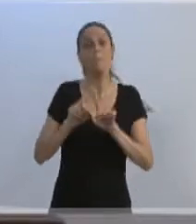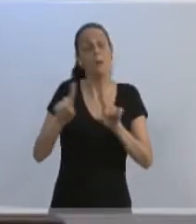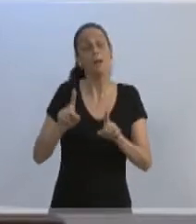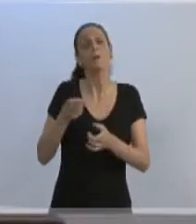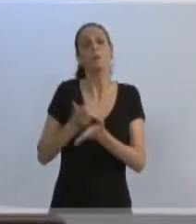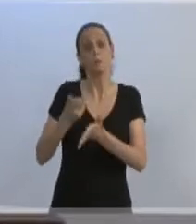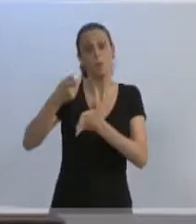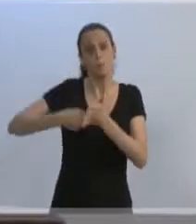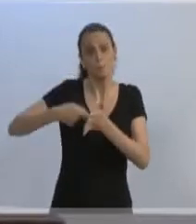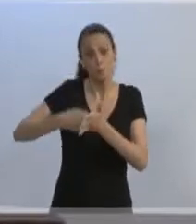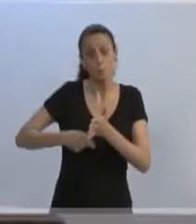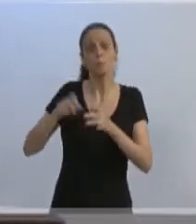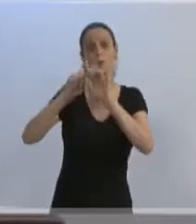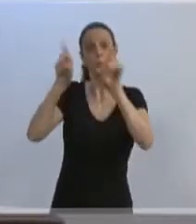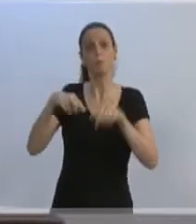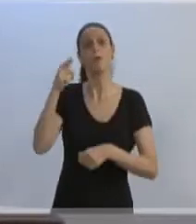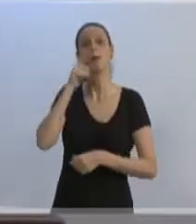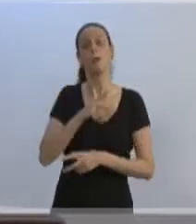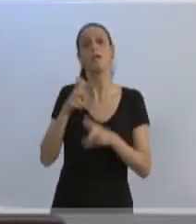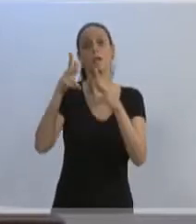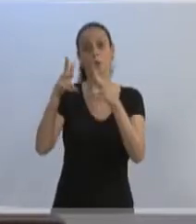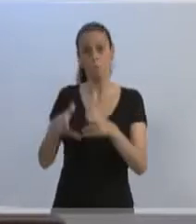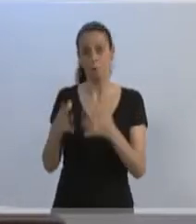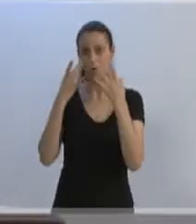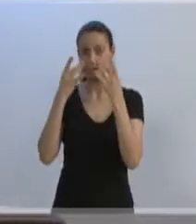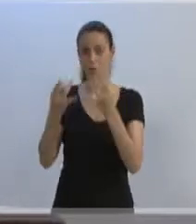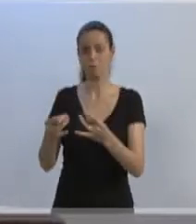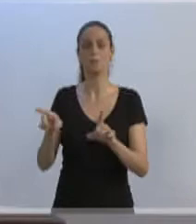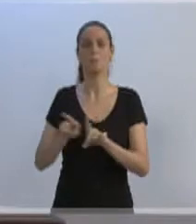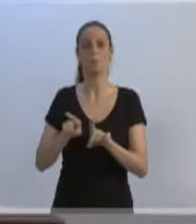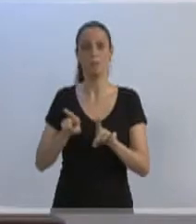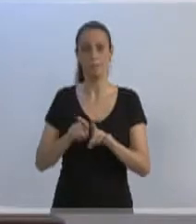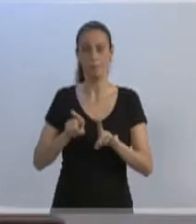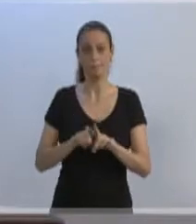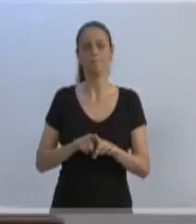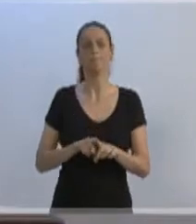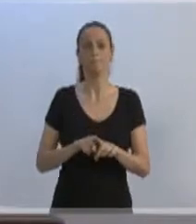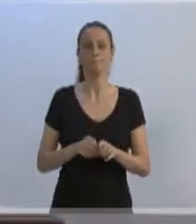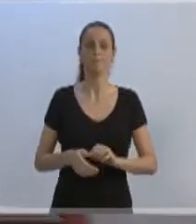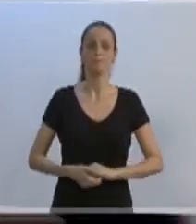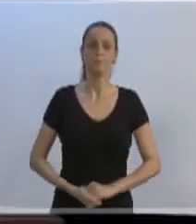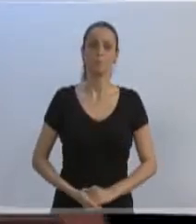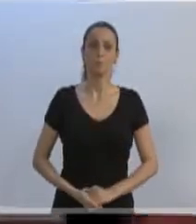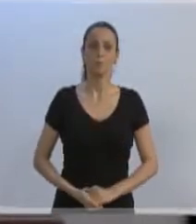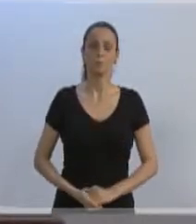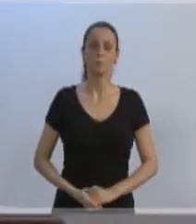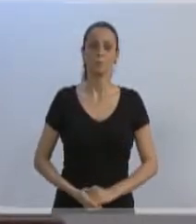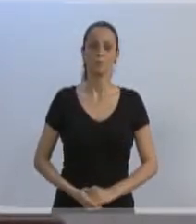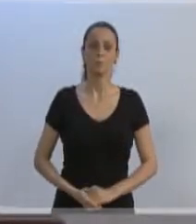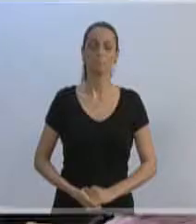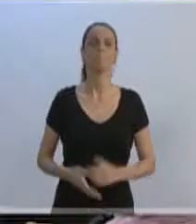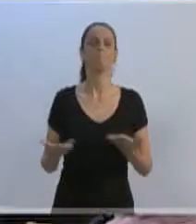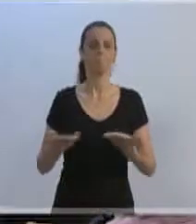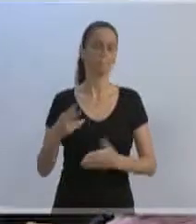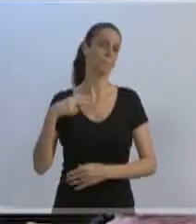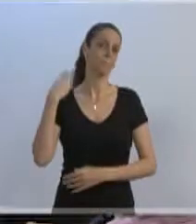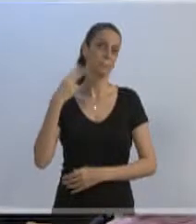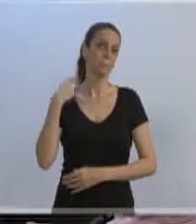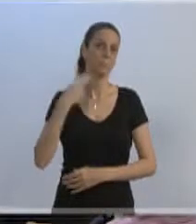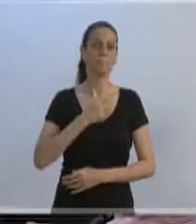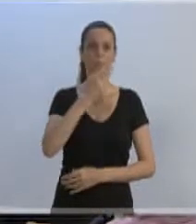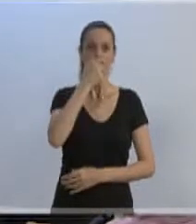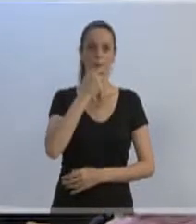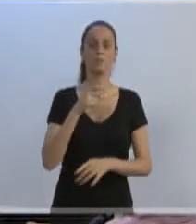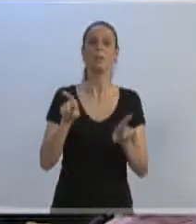lutando nesta casa porque tem também a mesma atenção com relação às demais categorias do nosso município vereador de coqueiro